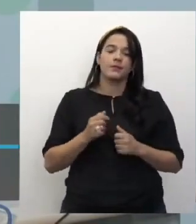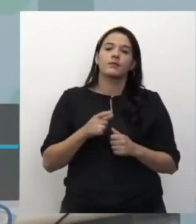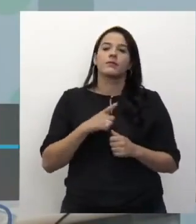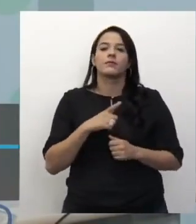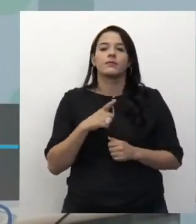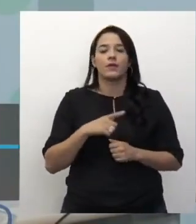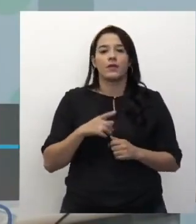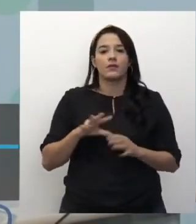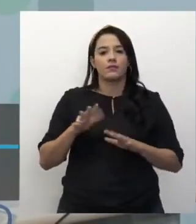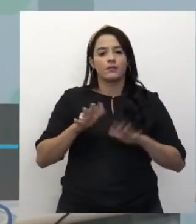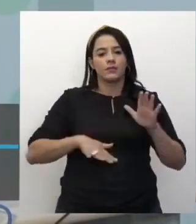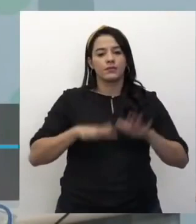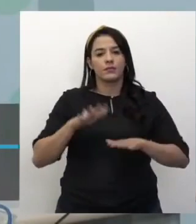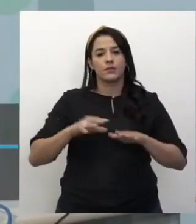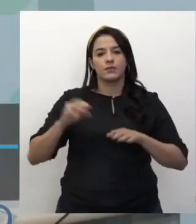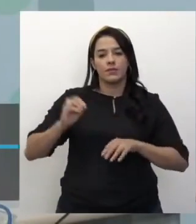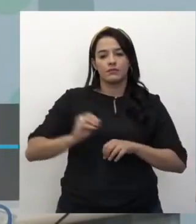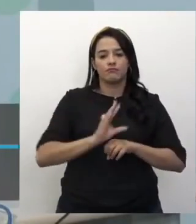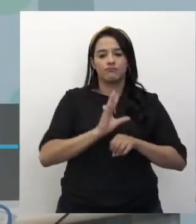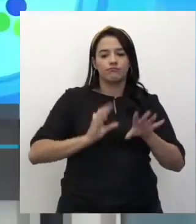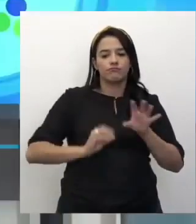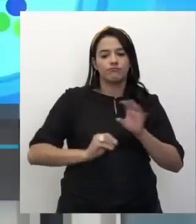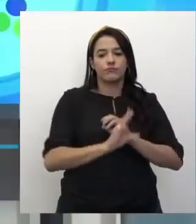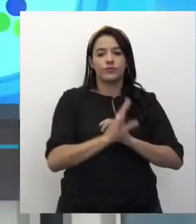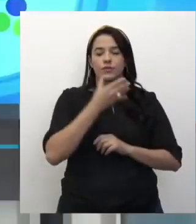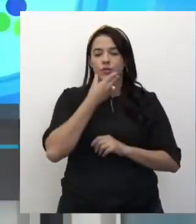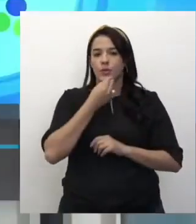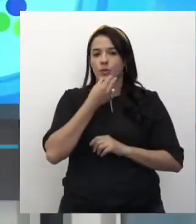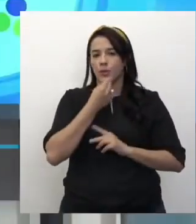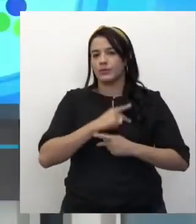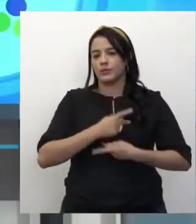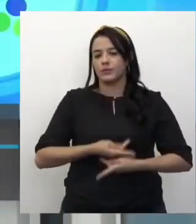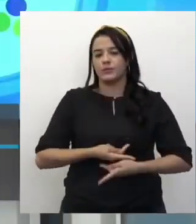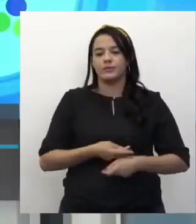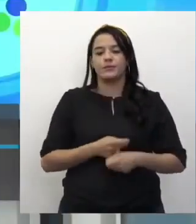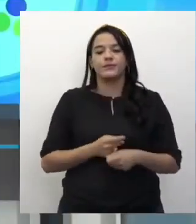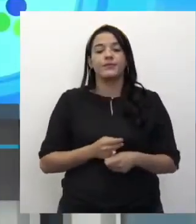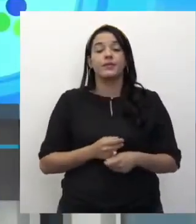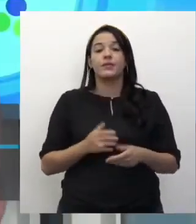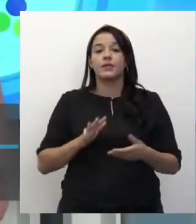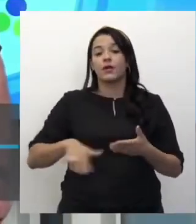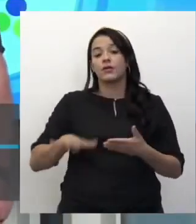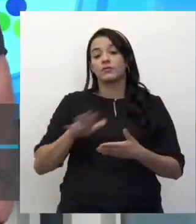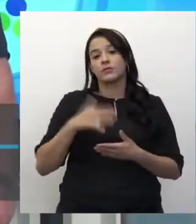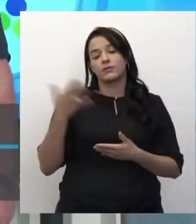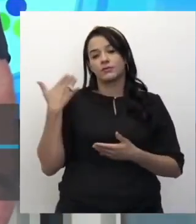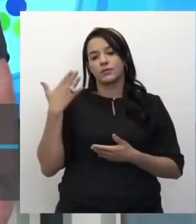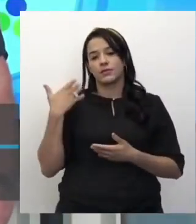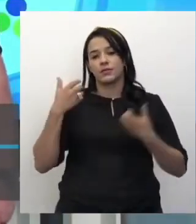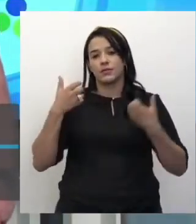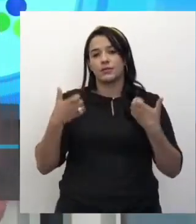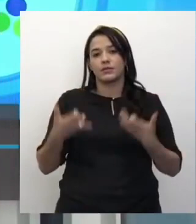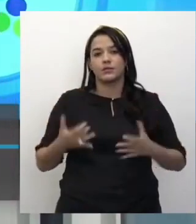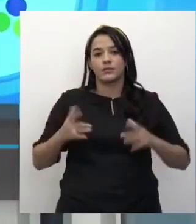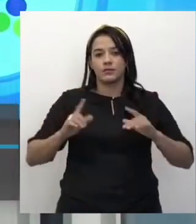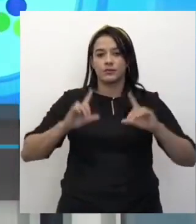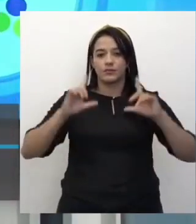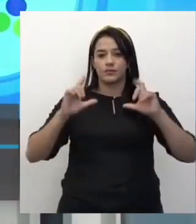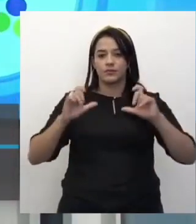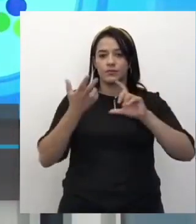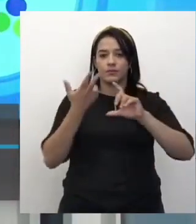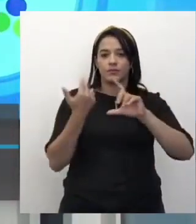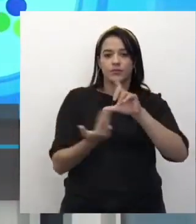uma interferência do homem. Exatamente. Então é aquilo, né, que a gente falou anteriormente. Então a paisagem rural ela tem, né,